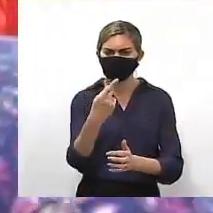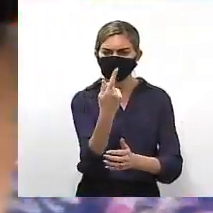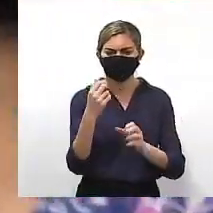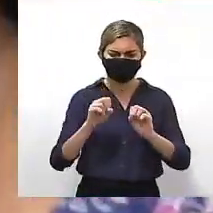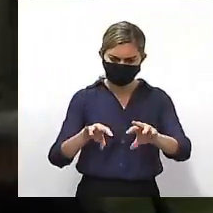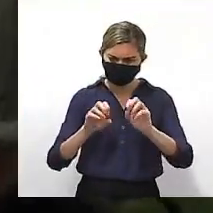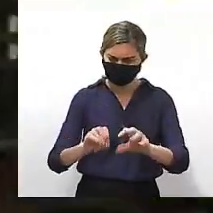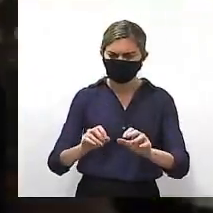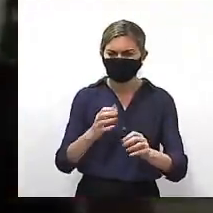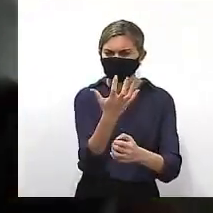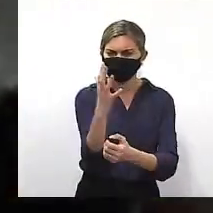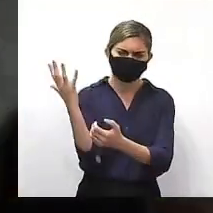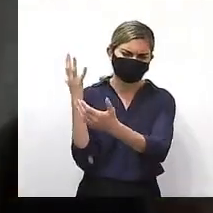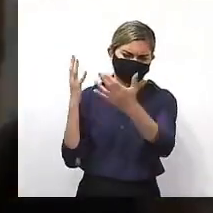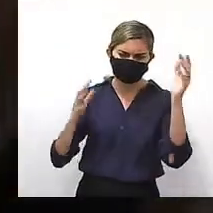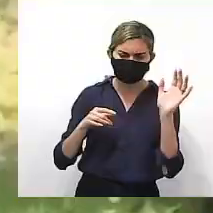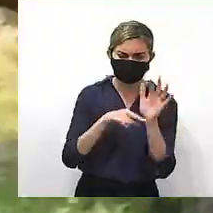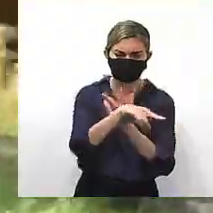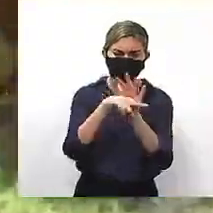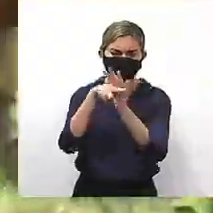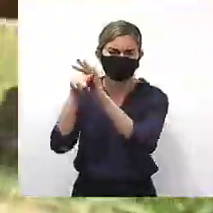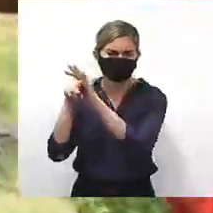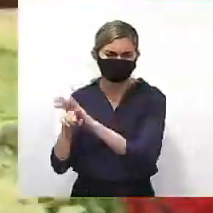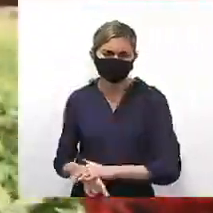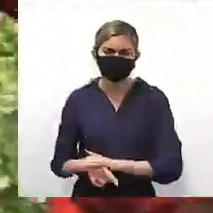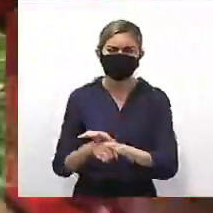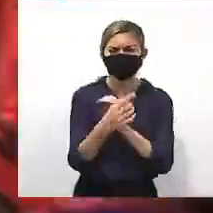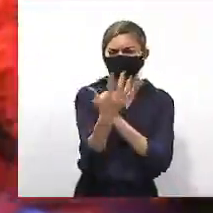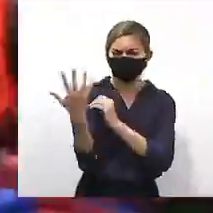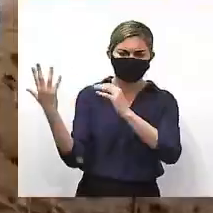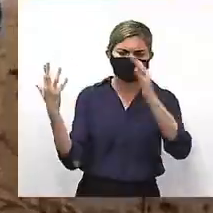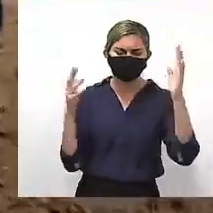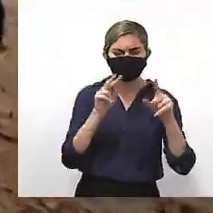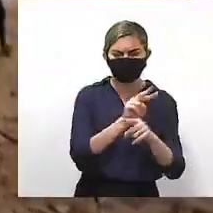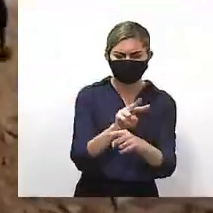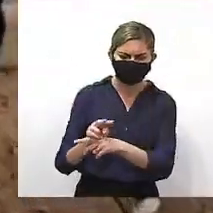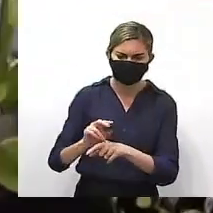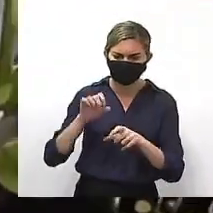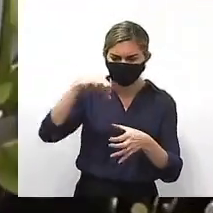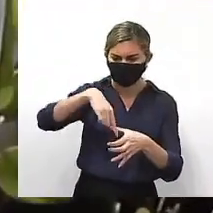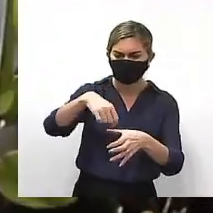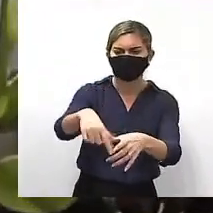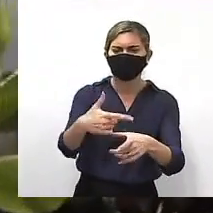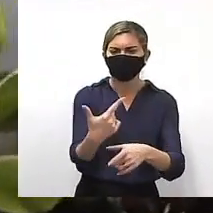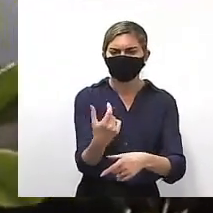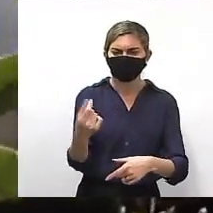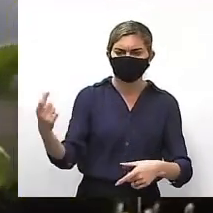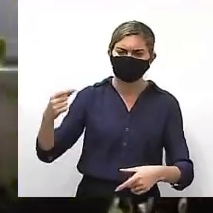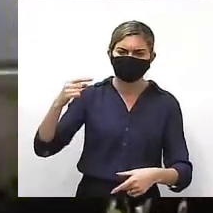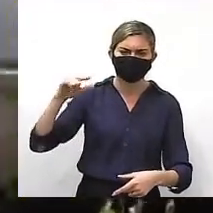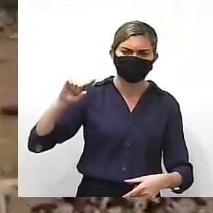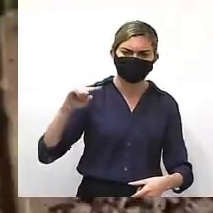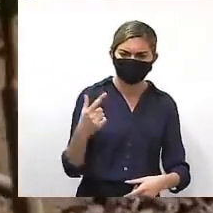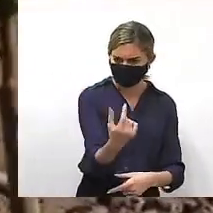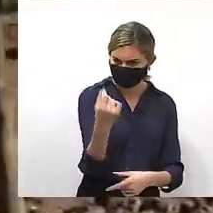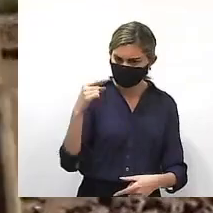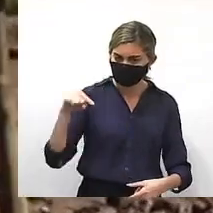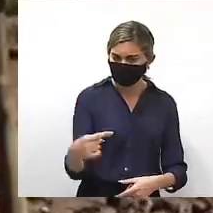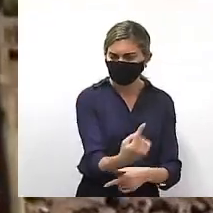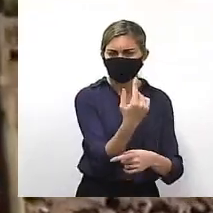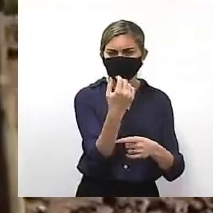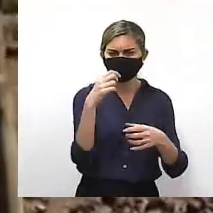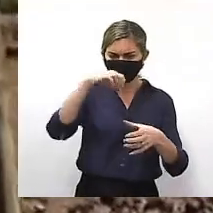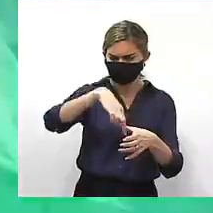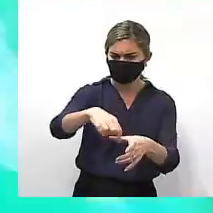educação ambiental com o monitoramento de fauna e flora, o plantio de 20 mil mudas de vegetação nativa do